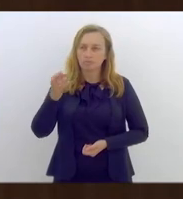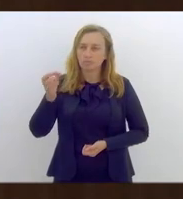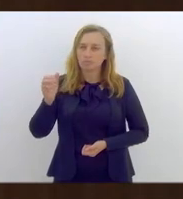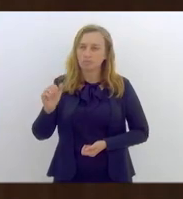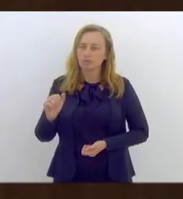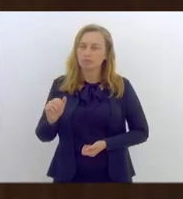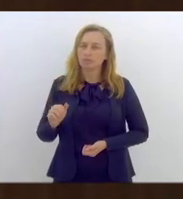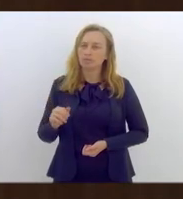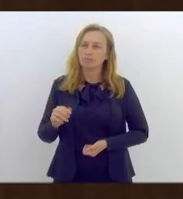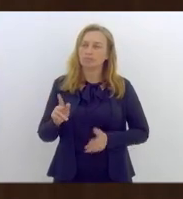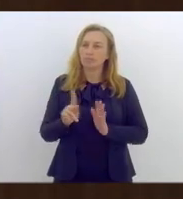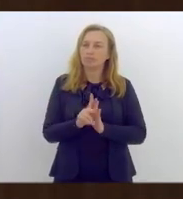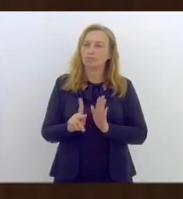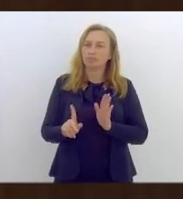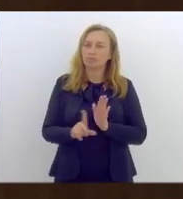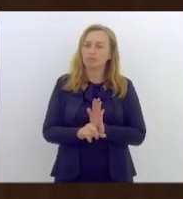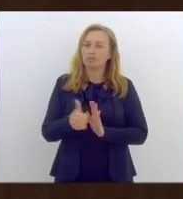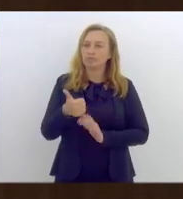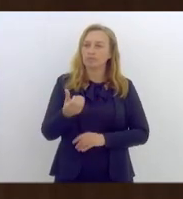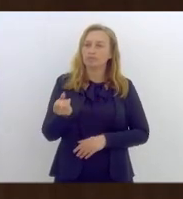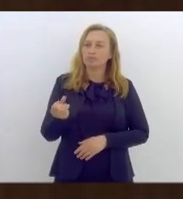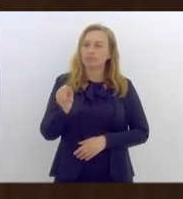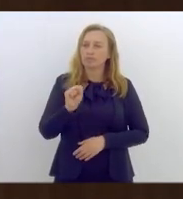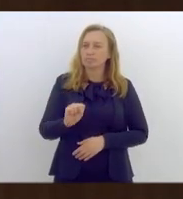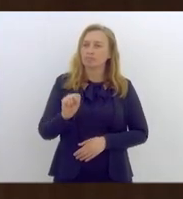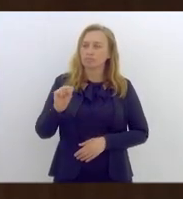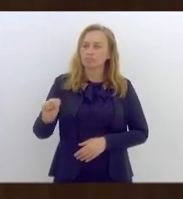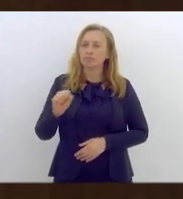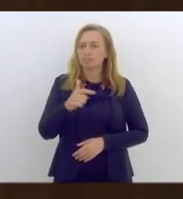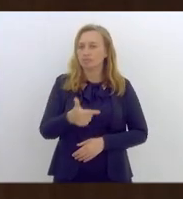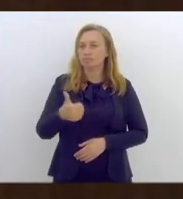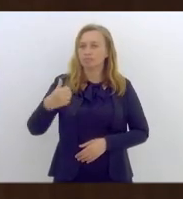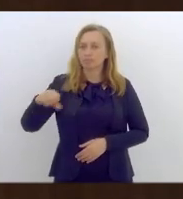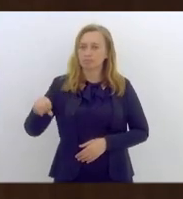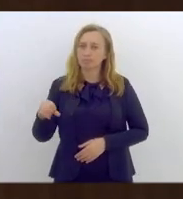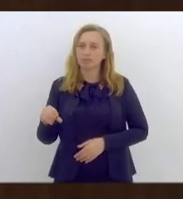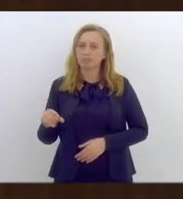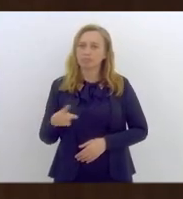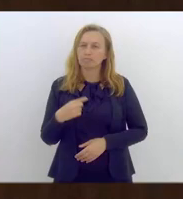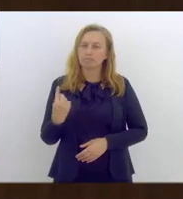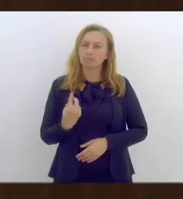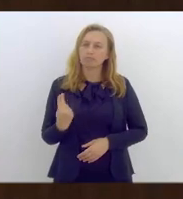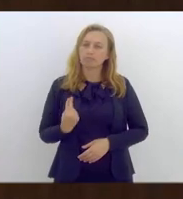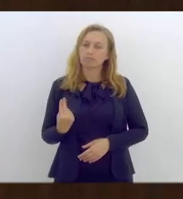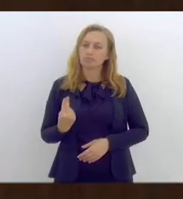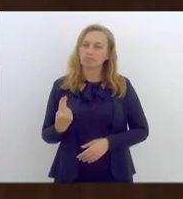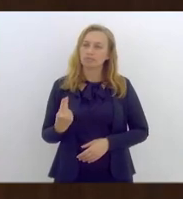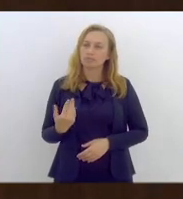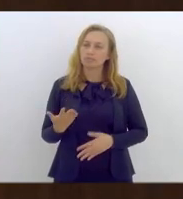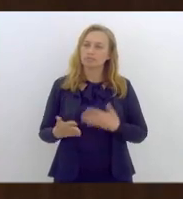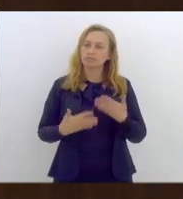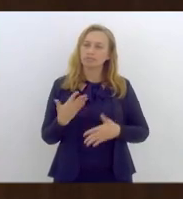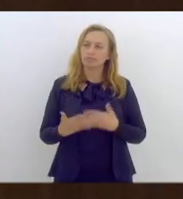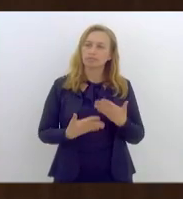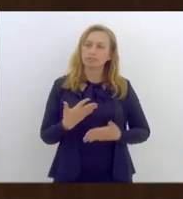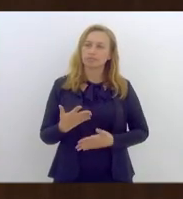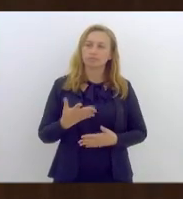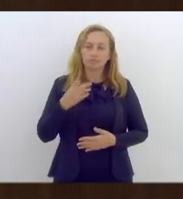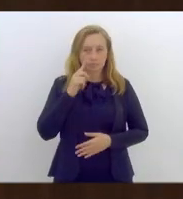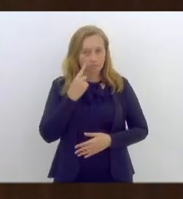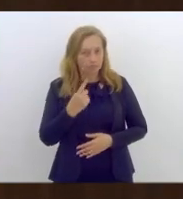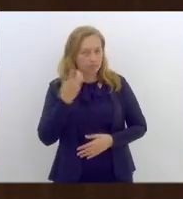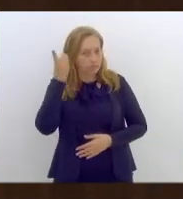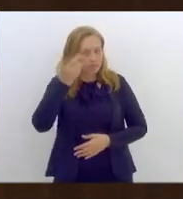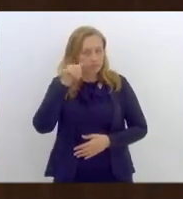ao projeto 1688 de 2019 de nossa autoria com muito prazer viu Deputado